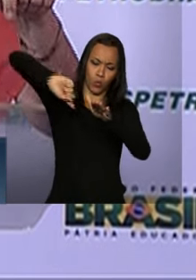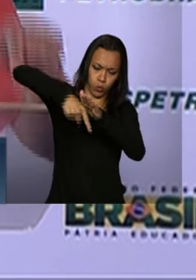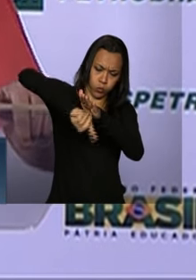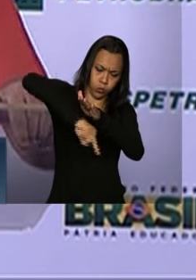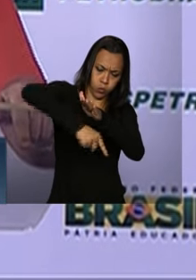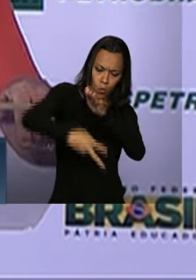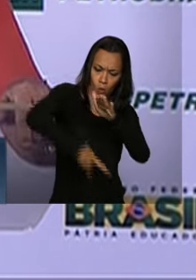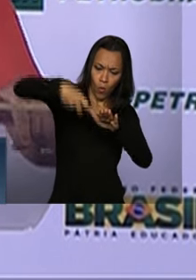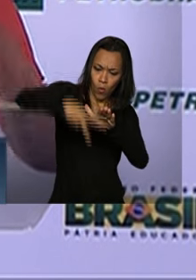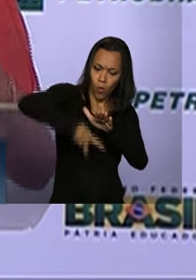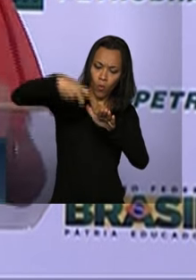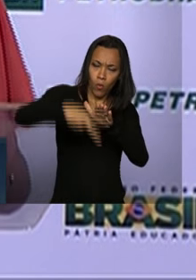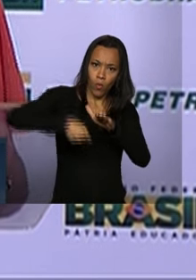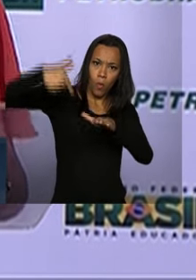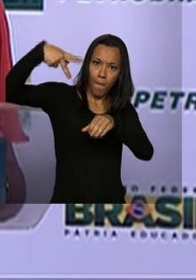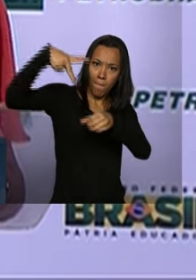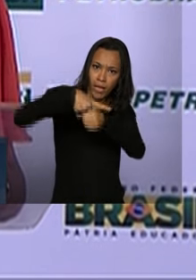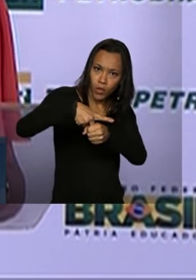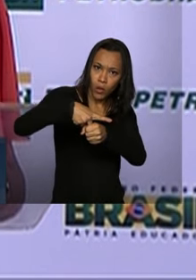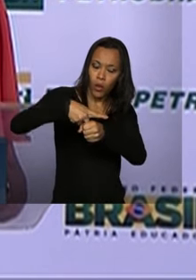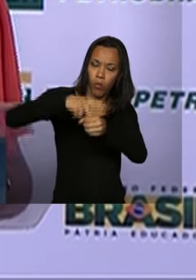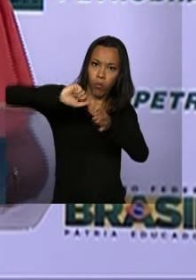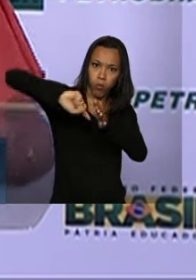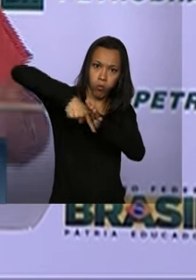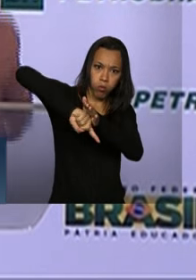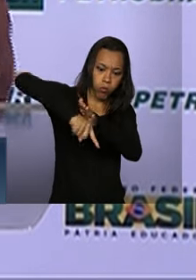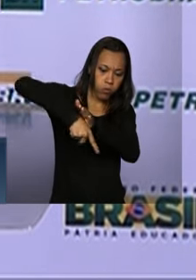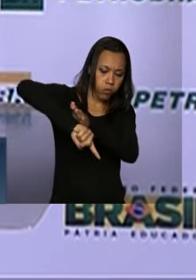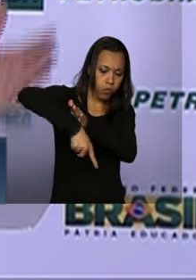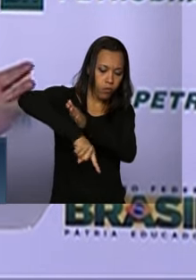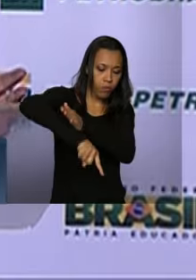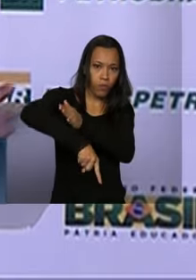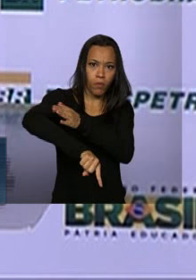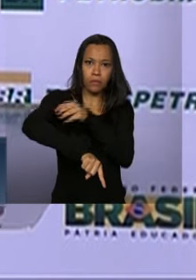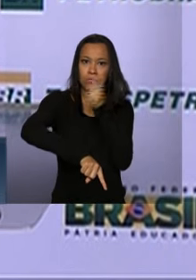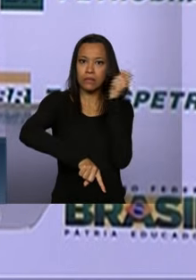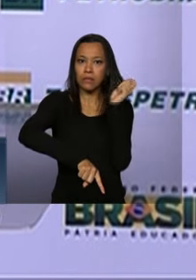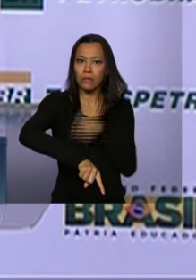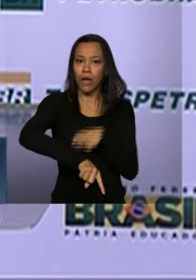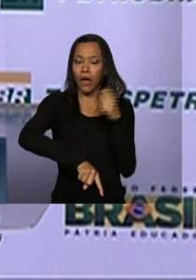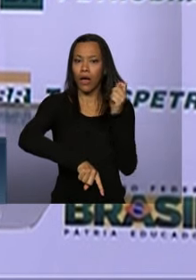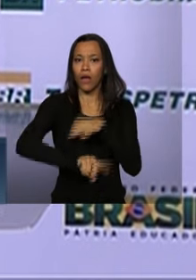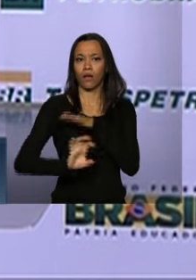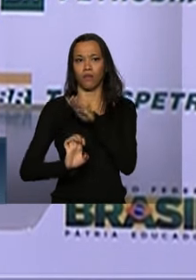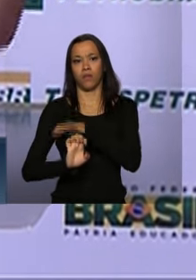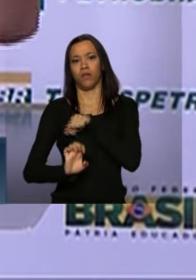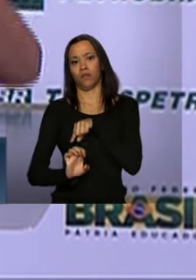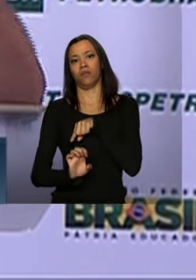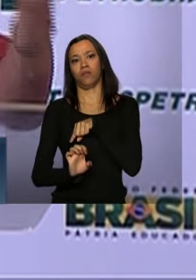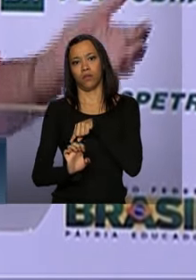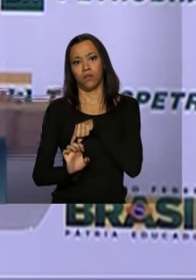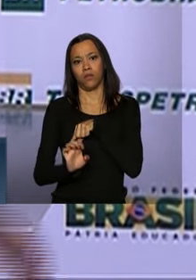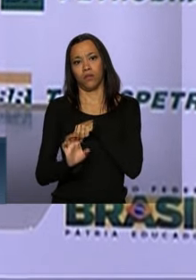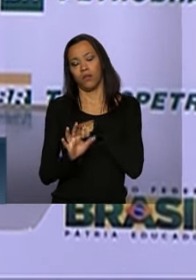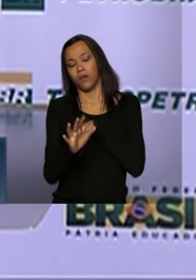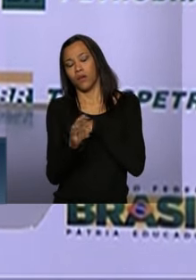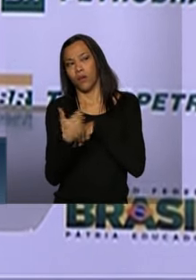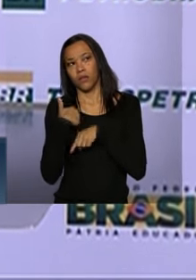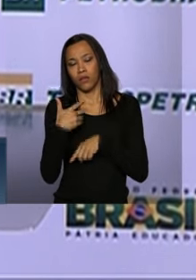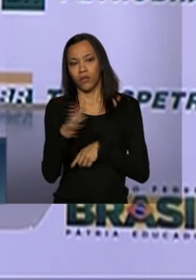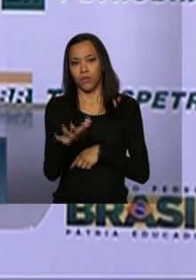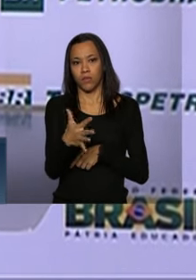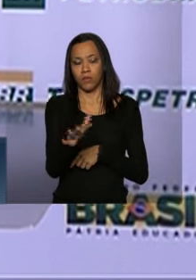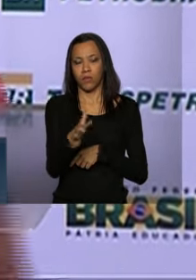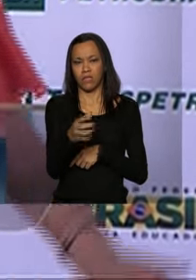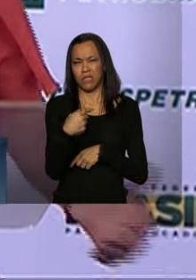extremamente elevada. Que profundidade é essa? Até entre, pelo menos,